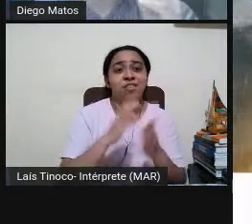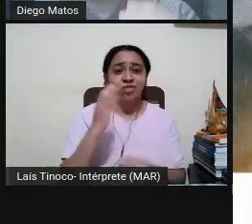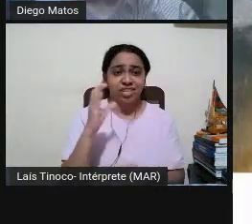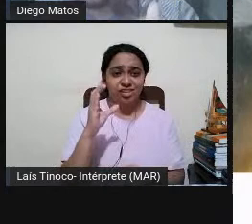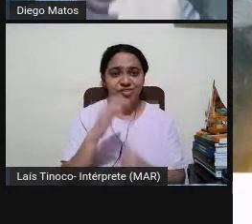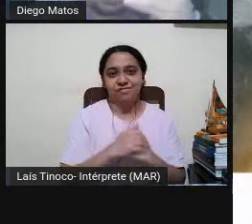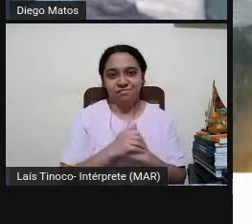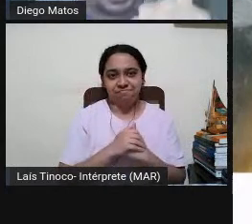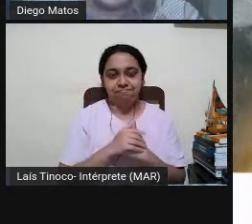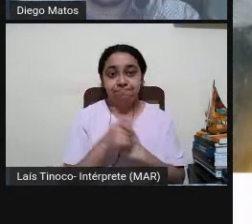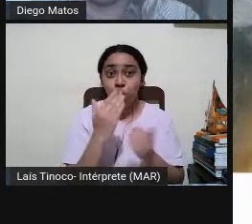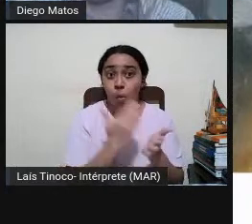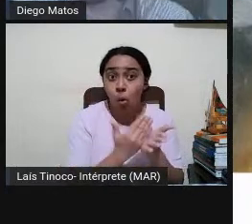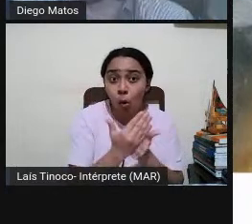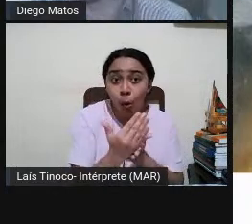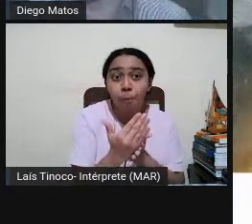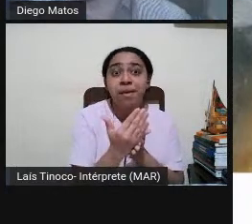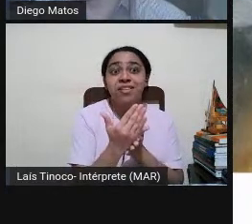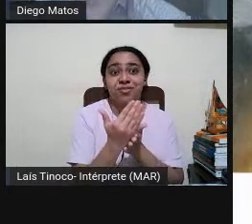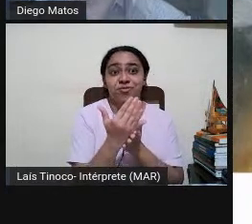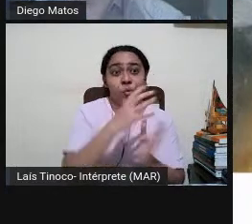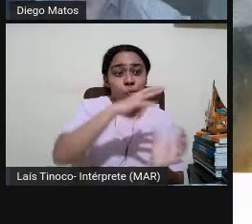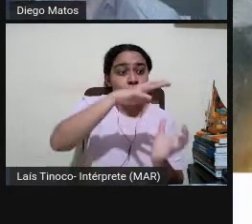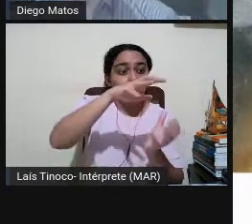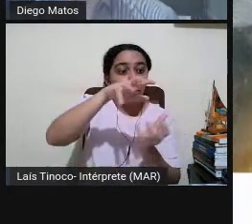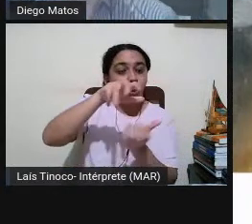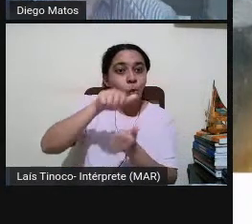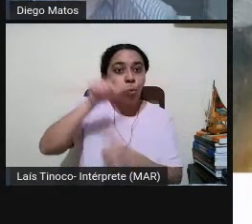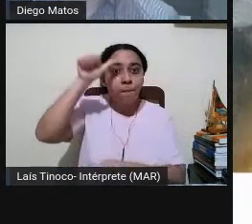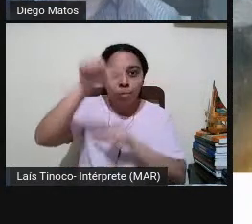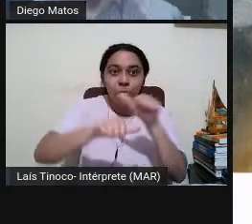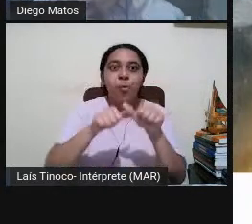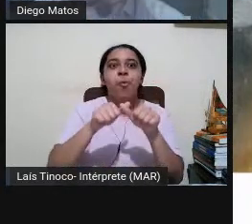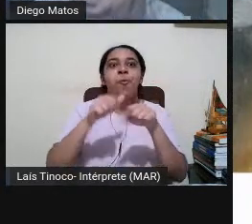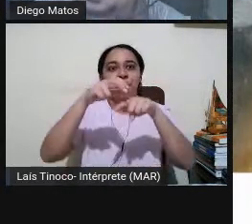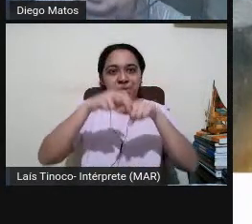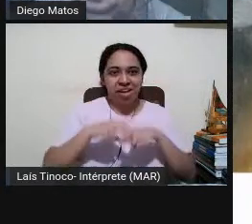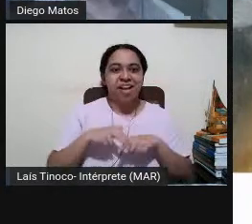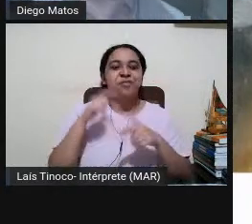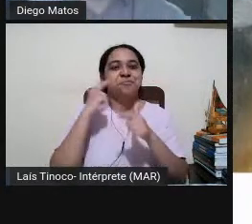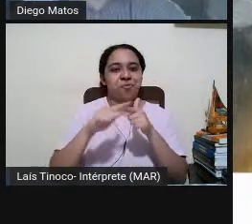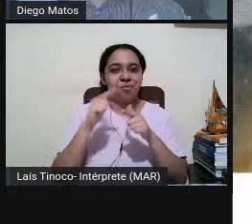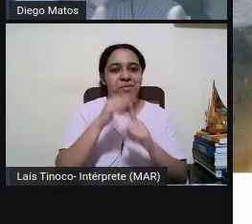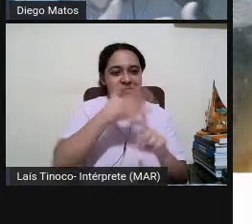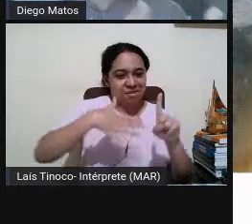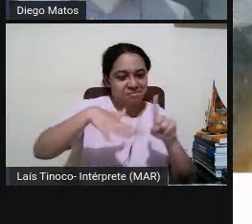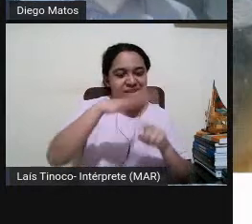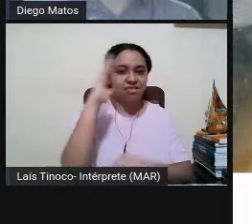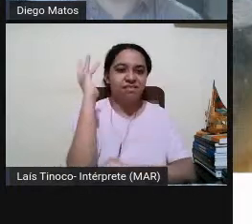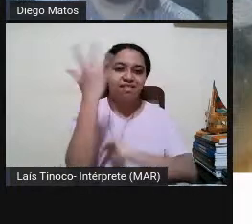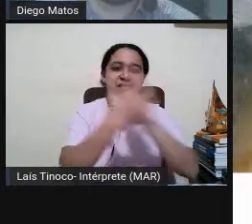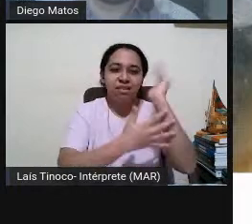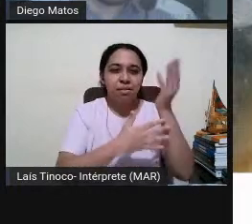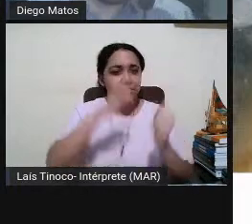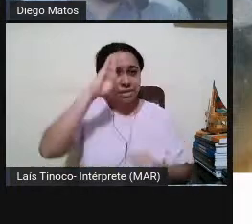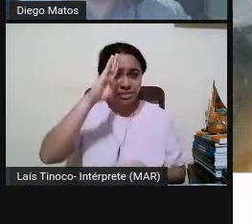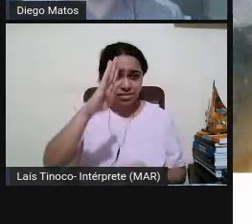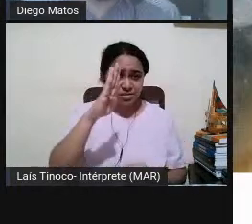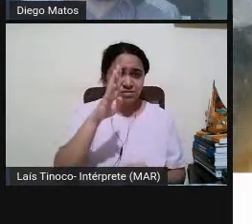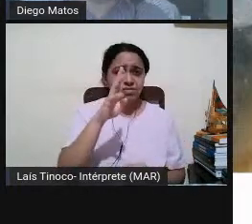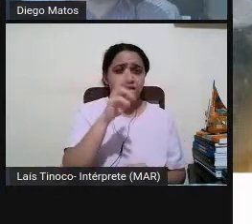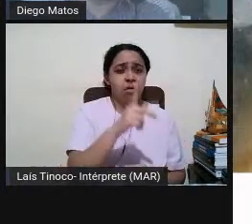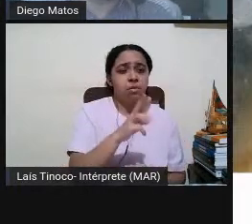ele vai mostrar também um mundo que mudou por conta de problemas ambientais principalmente relacionados à produção e